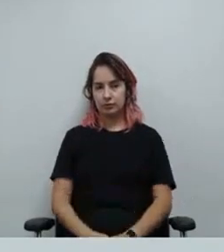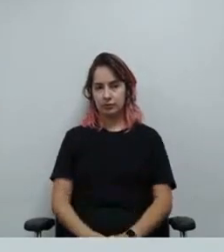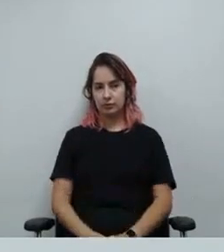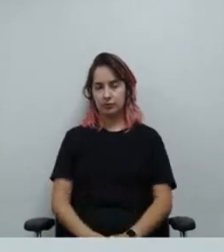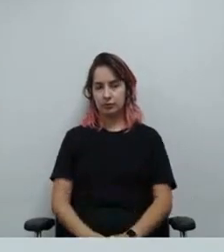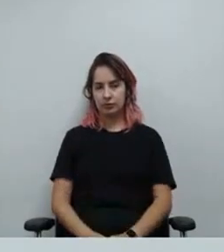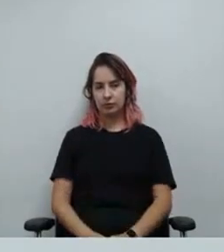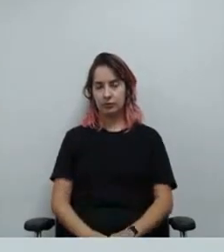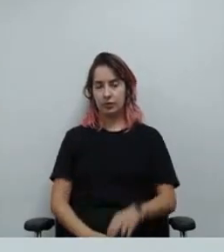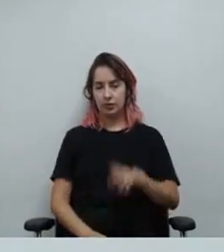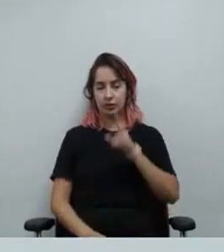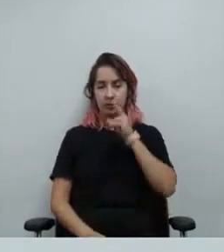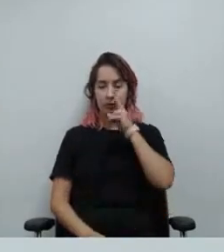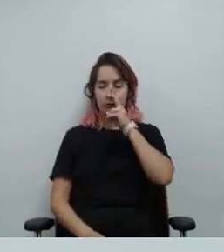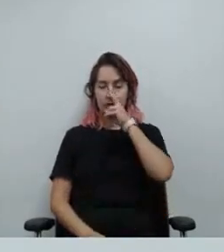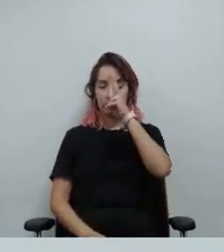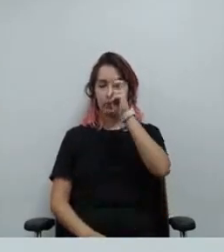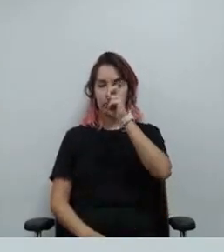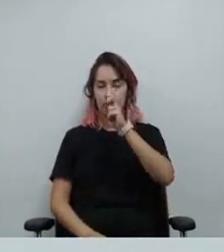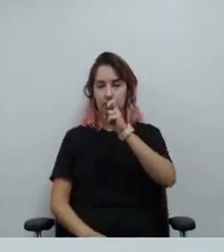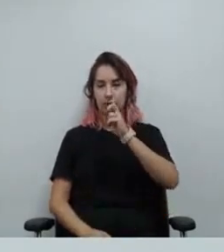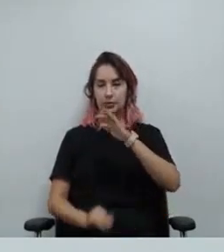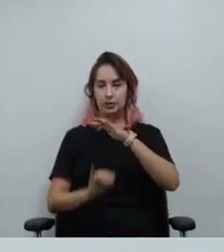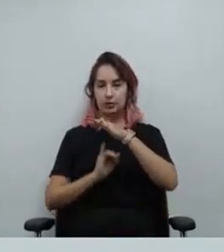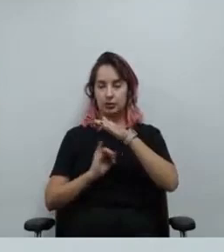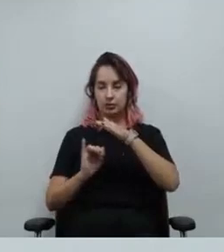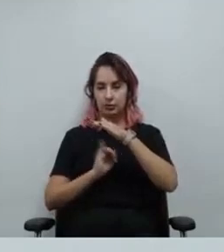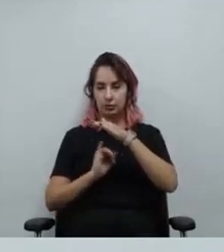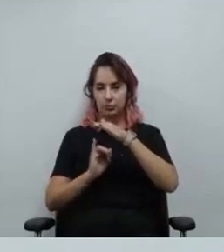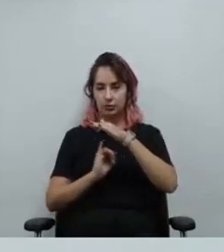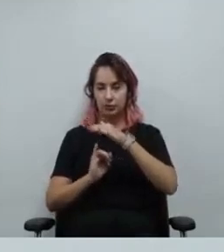o fortalecimento da instituição,